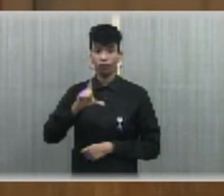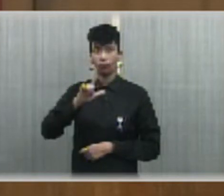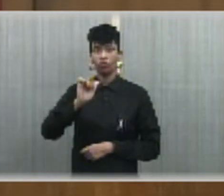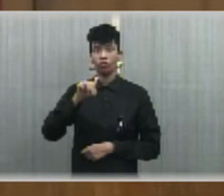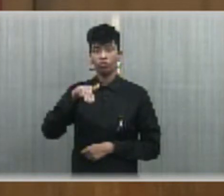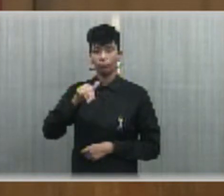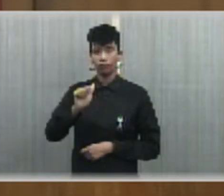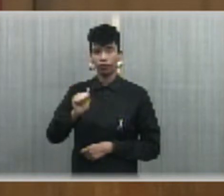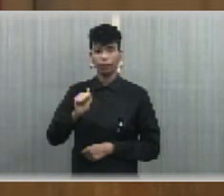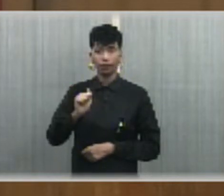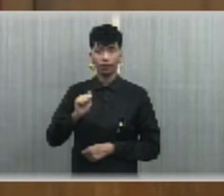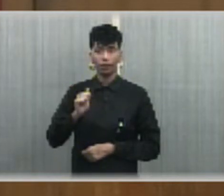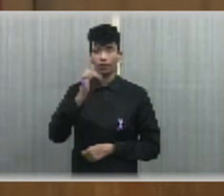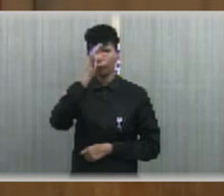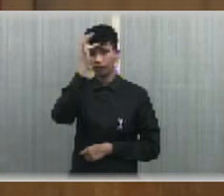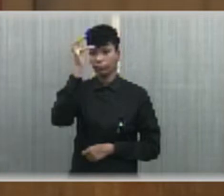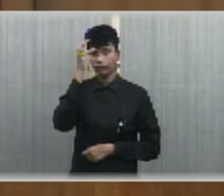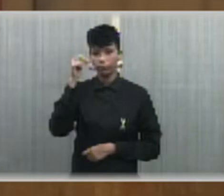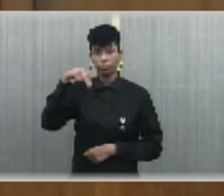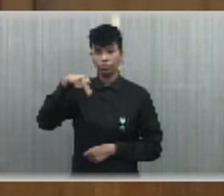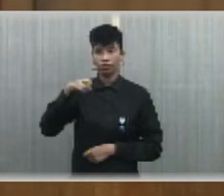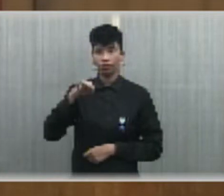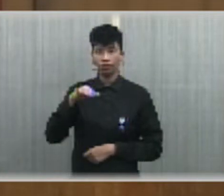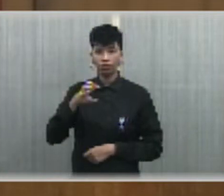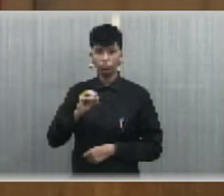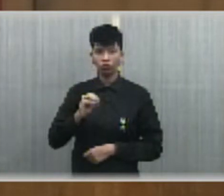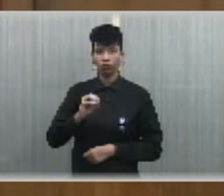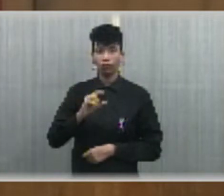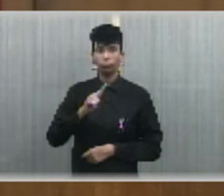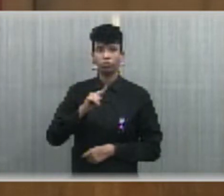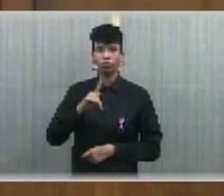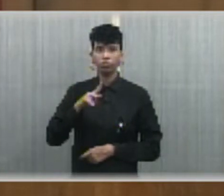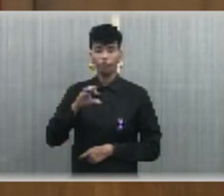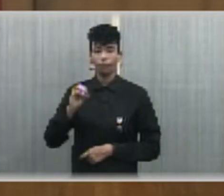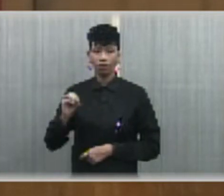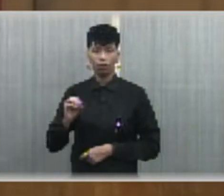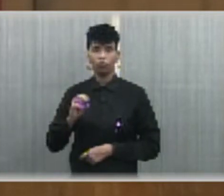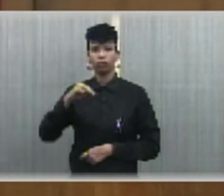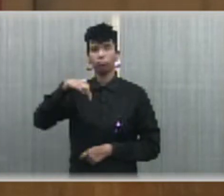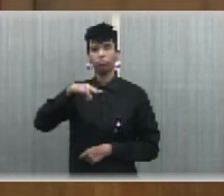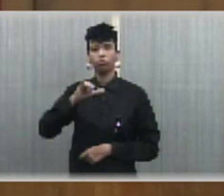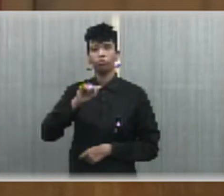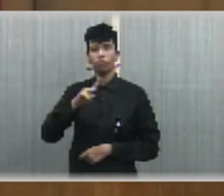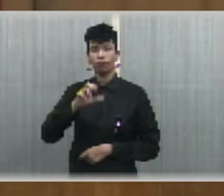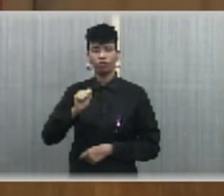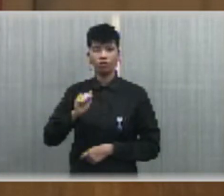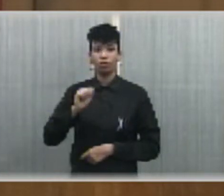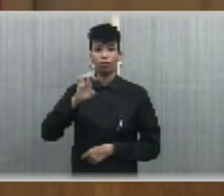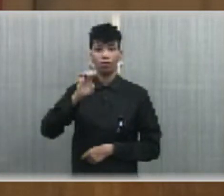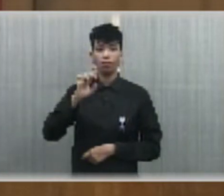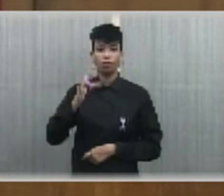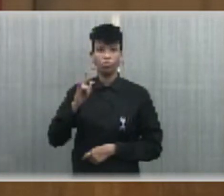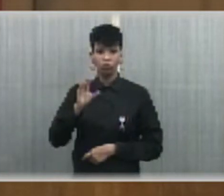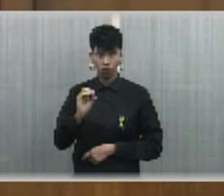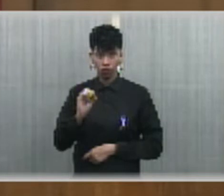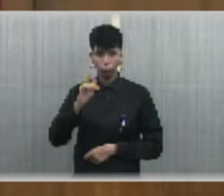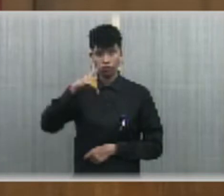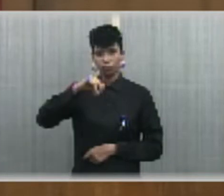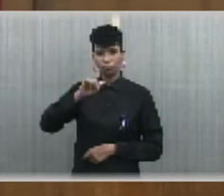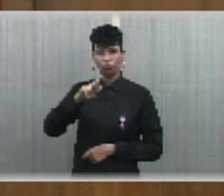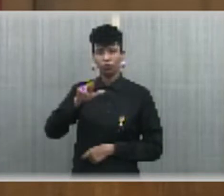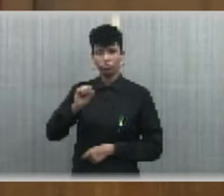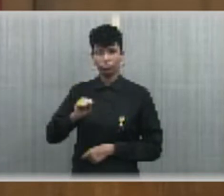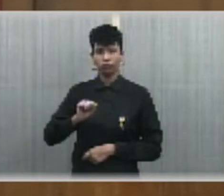Lima, Franzé Silva, Georgiano Neto, Gessivaldo Isaías, Gustavo Neiva, Hélio Isaías, Henrique